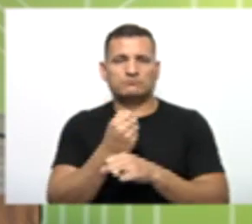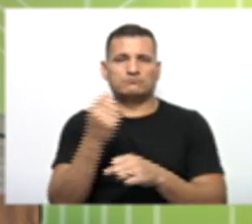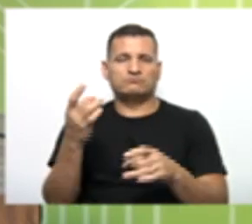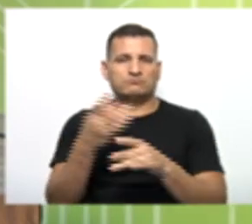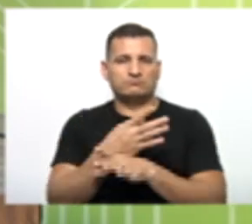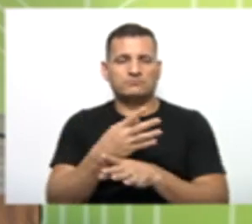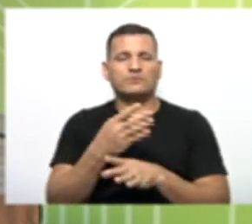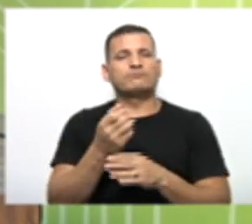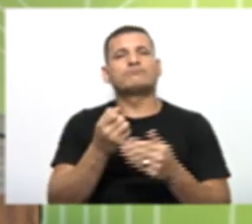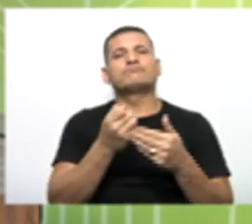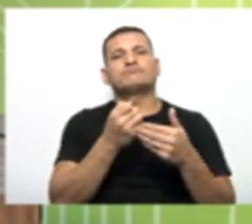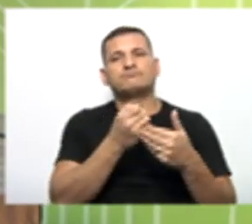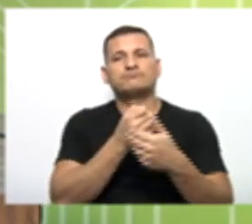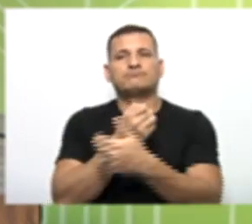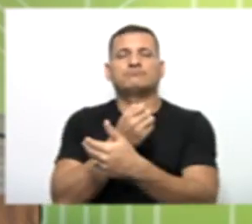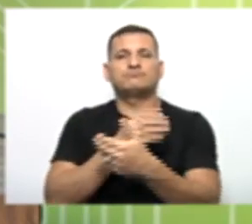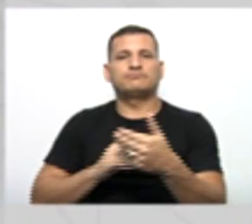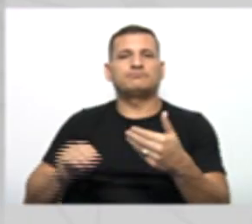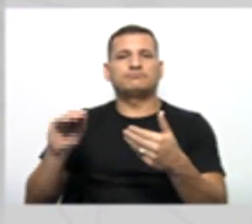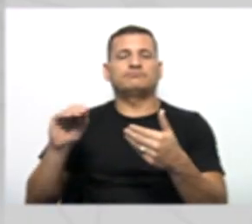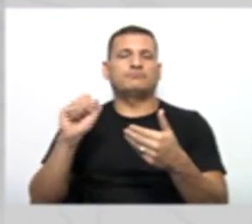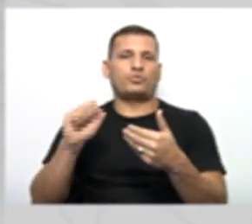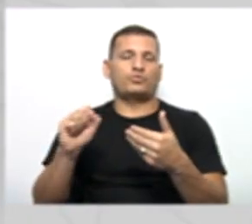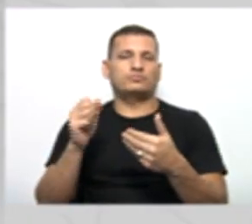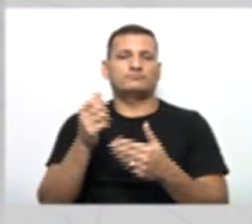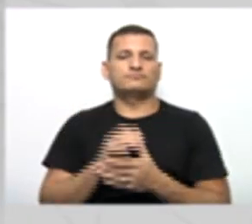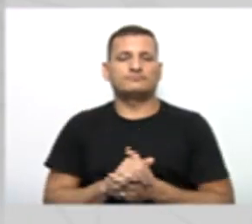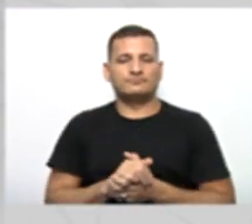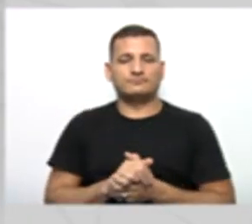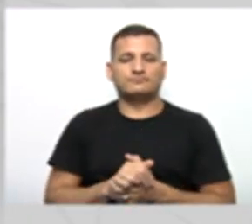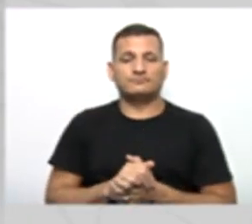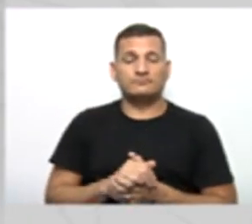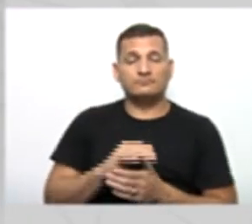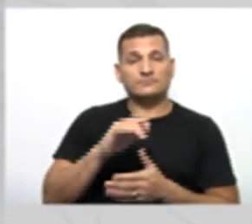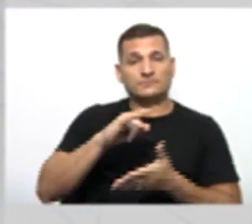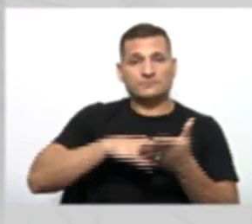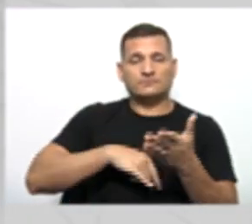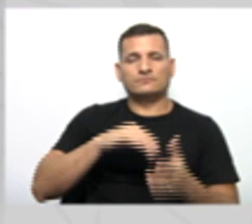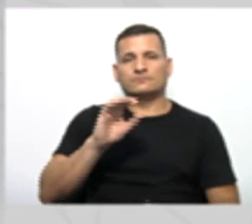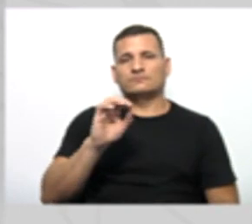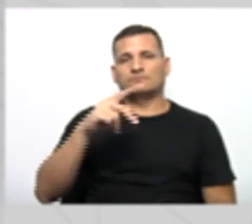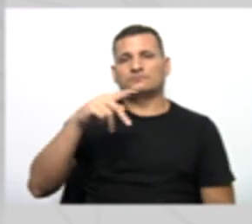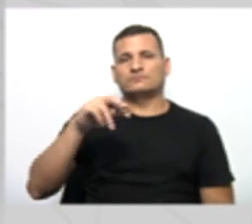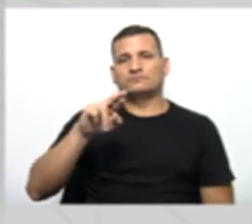usina. E por último, nós temos a licença de operação.